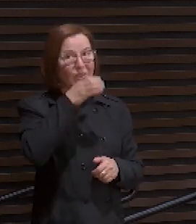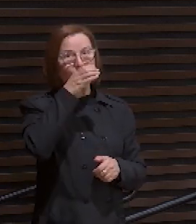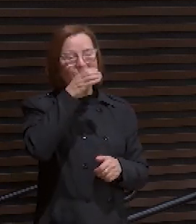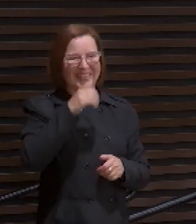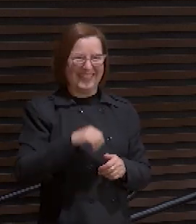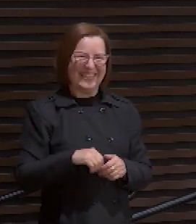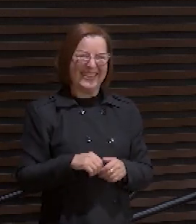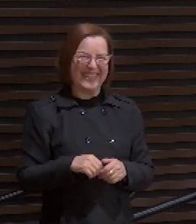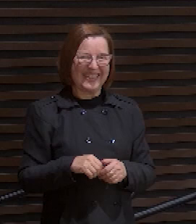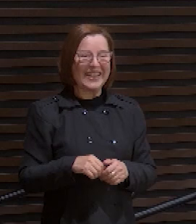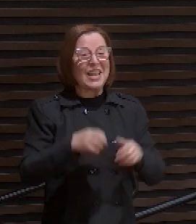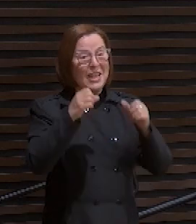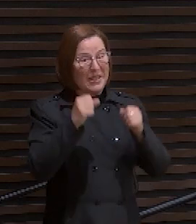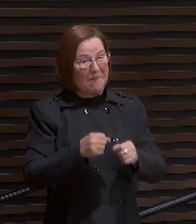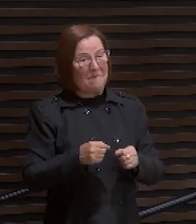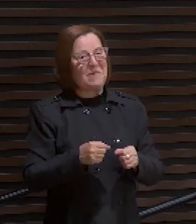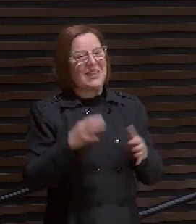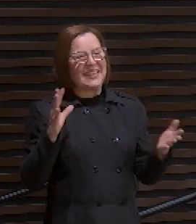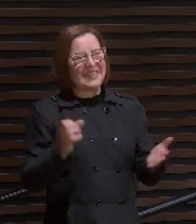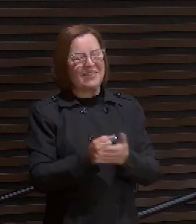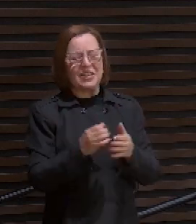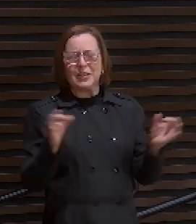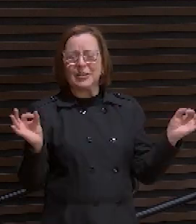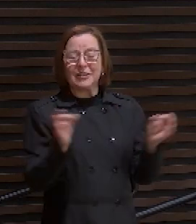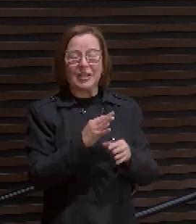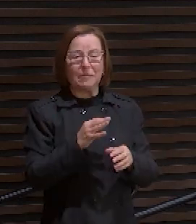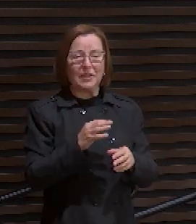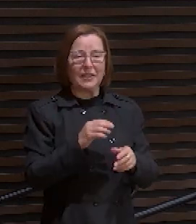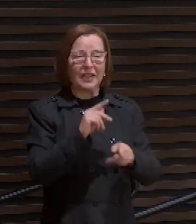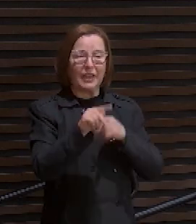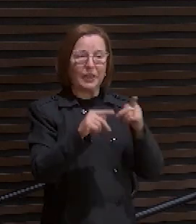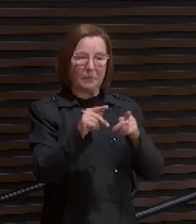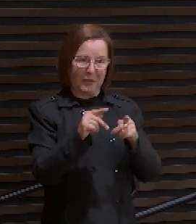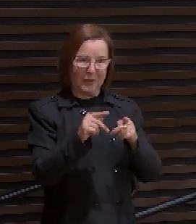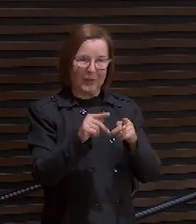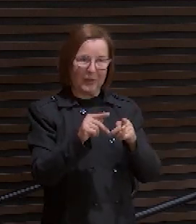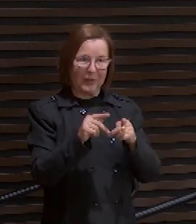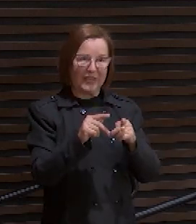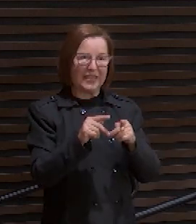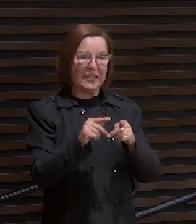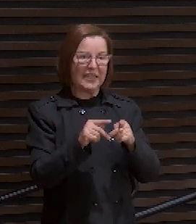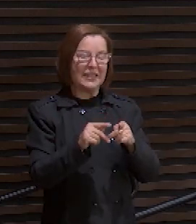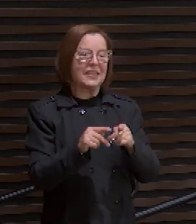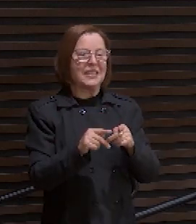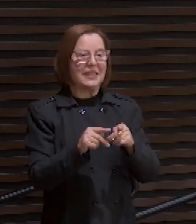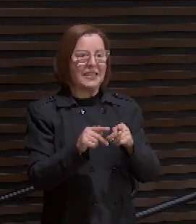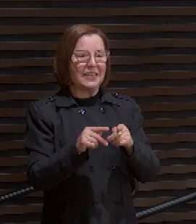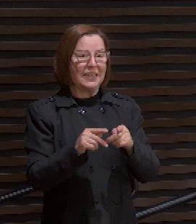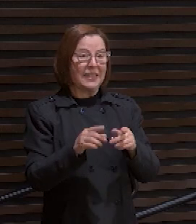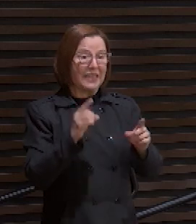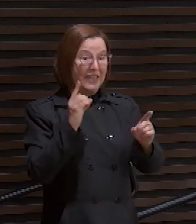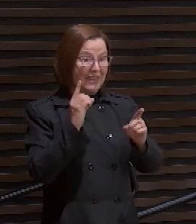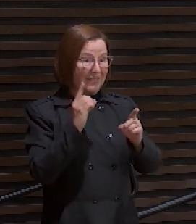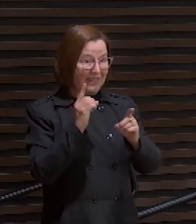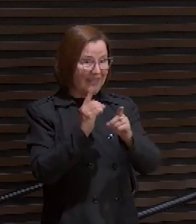que pode salvar totalmente os que por ele se chegam a Deus, vivendo sempre para interceder por